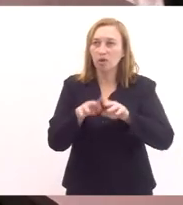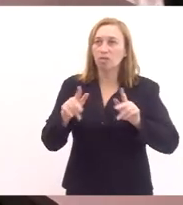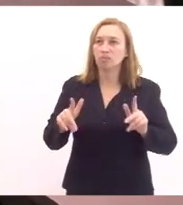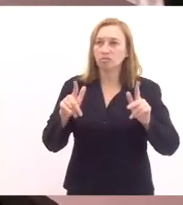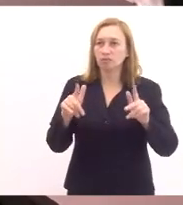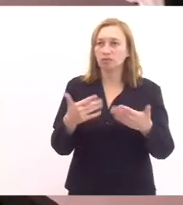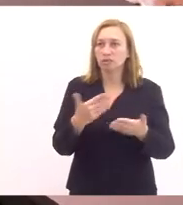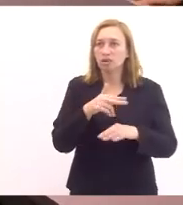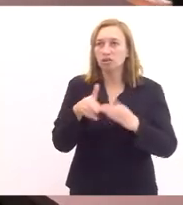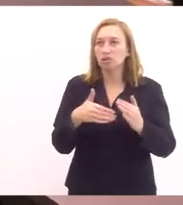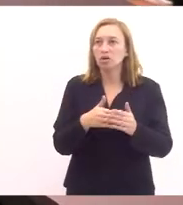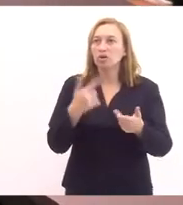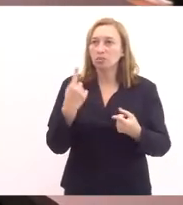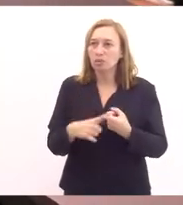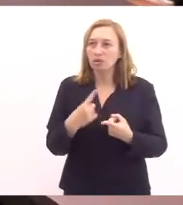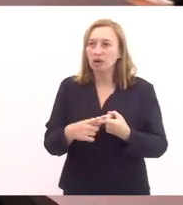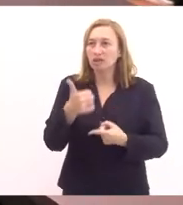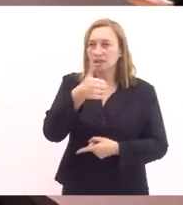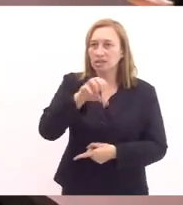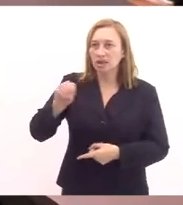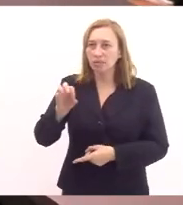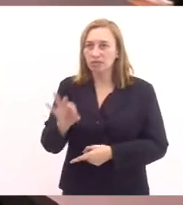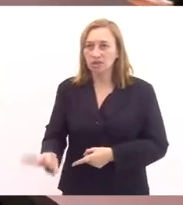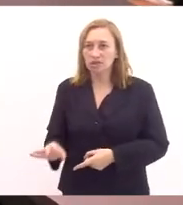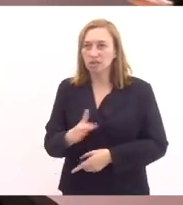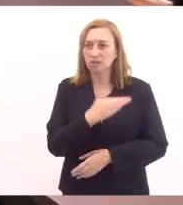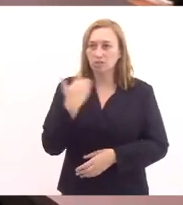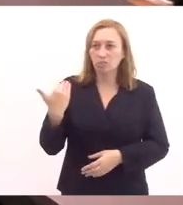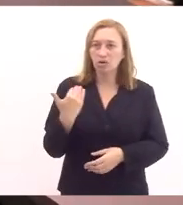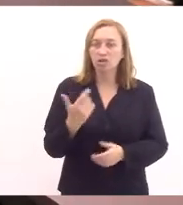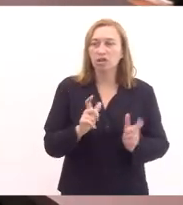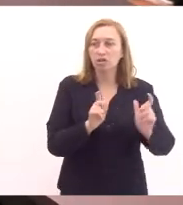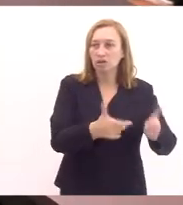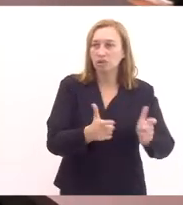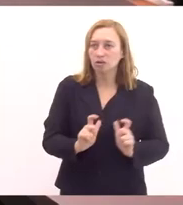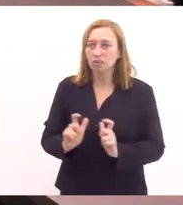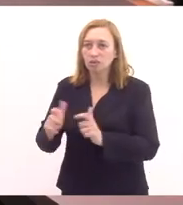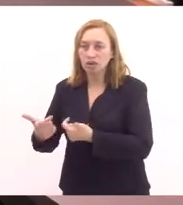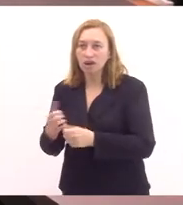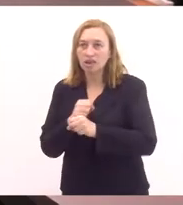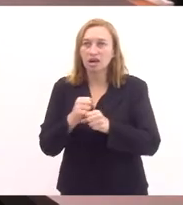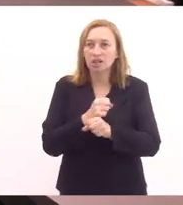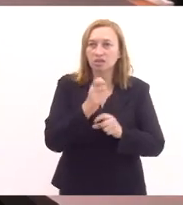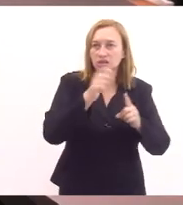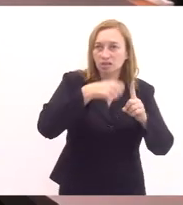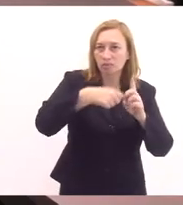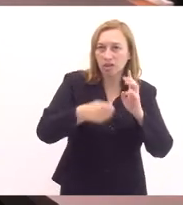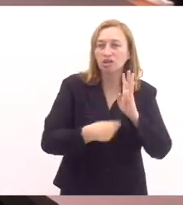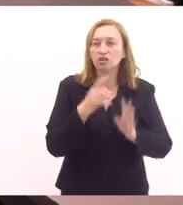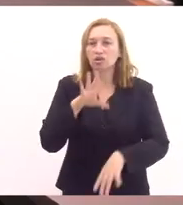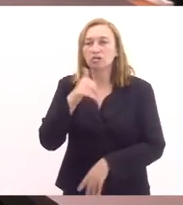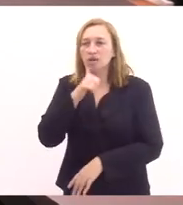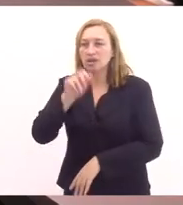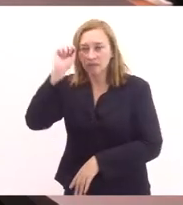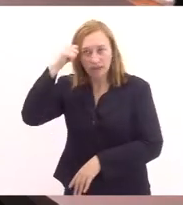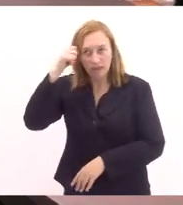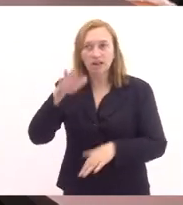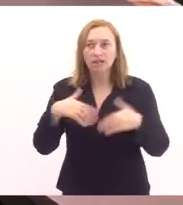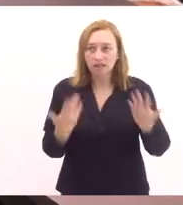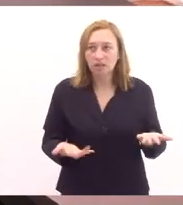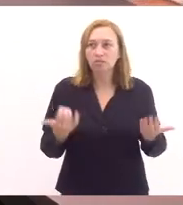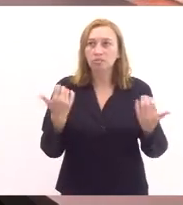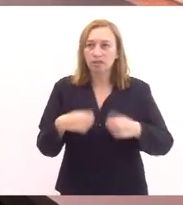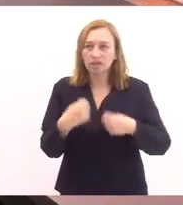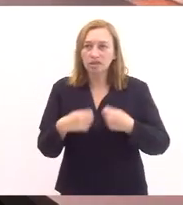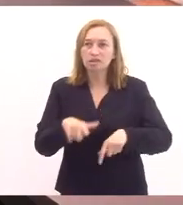por que que a gente tem 100 porcento de óbitos em regiões em dados anos em meses só de mulheres negras então a